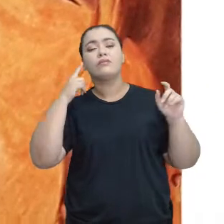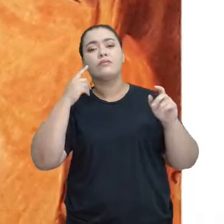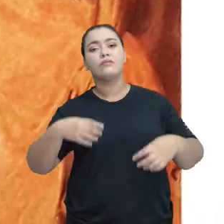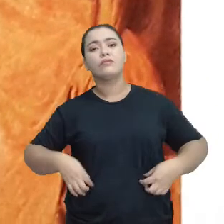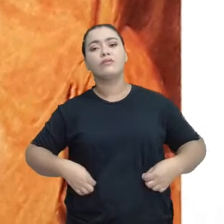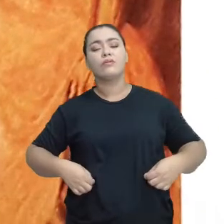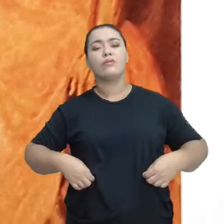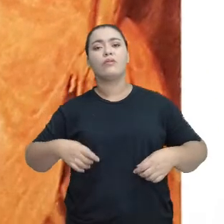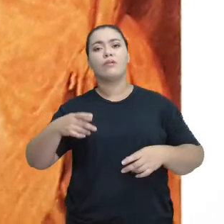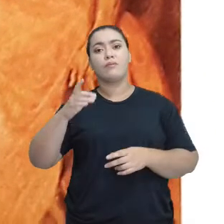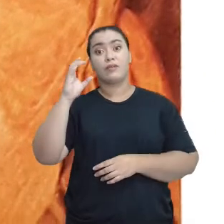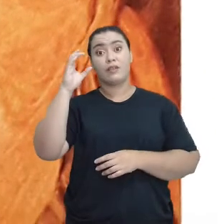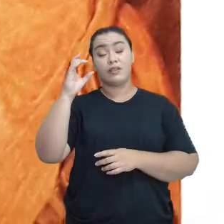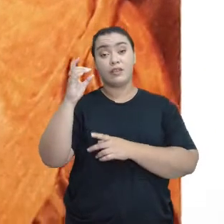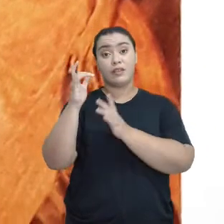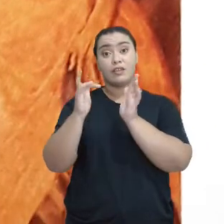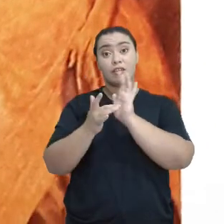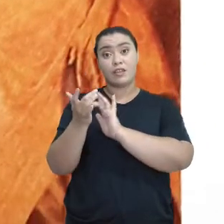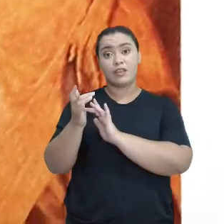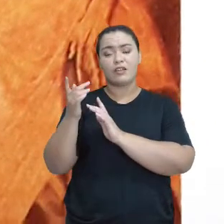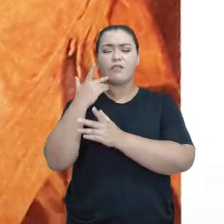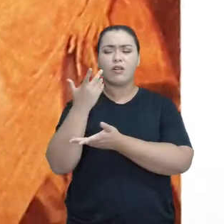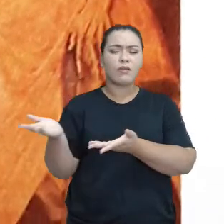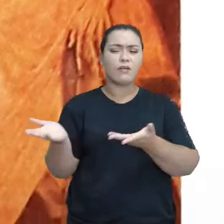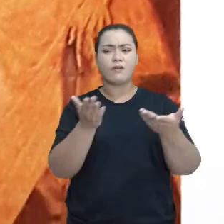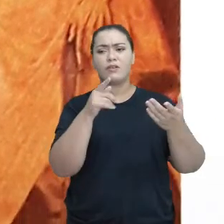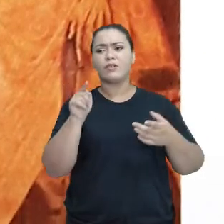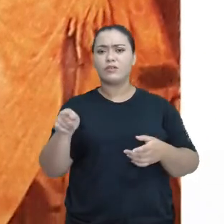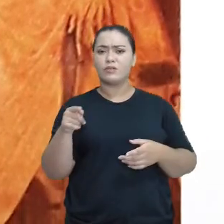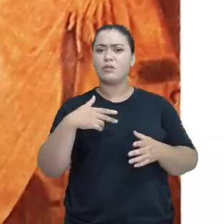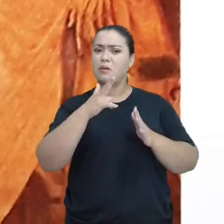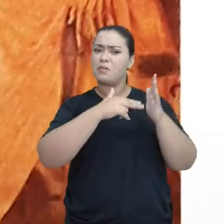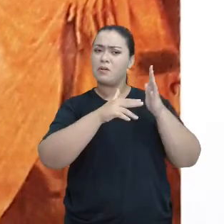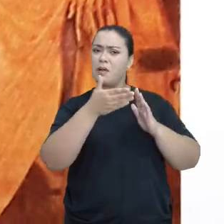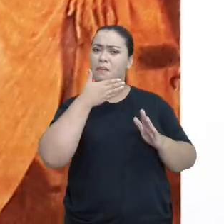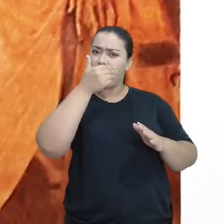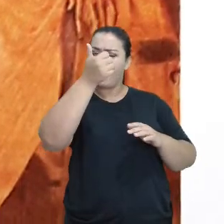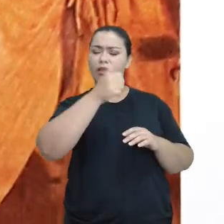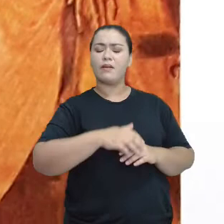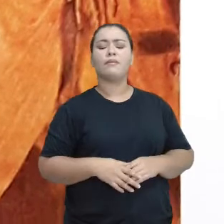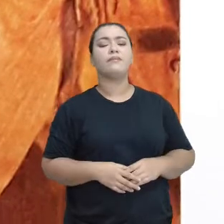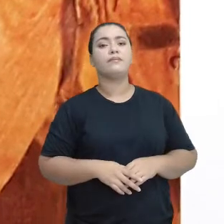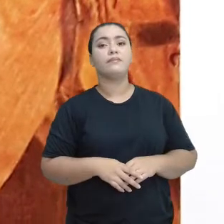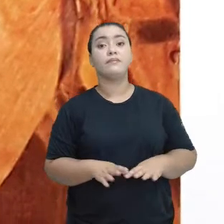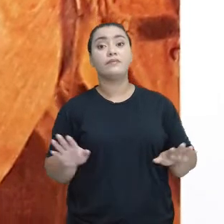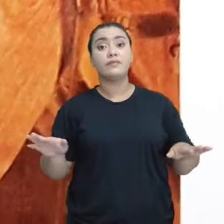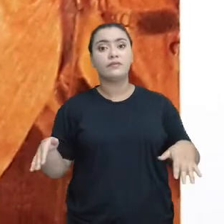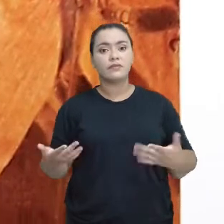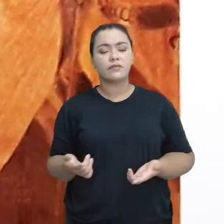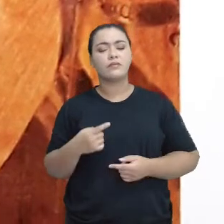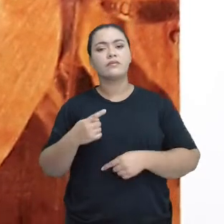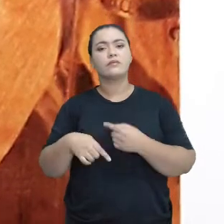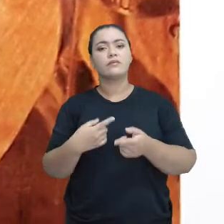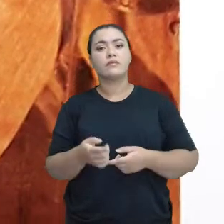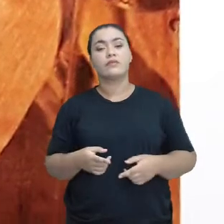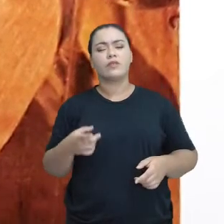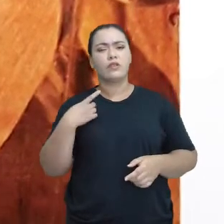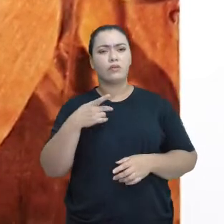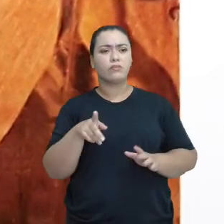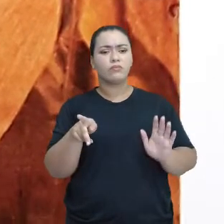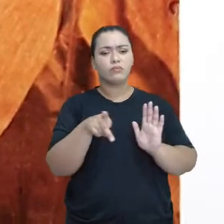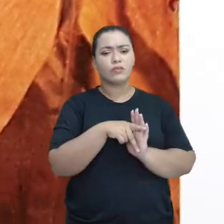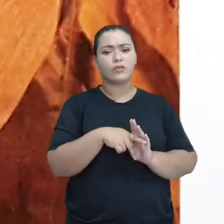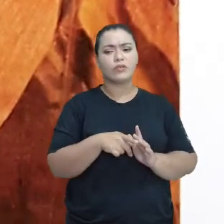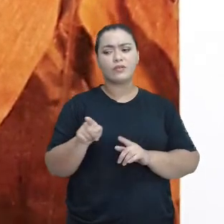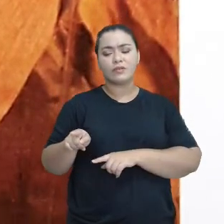Cristo. Sua pintura é melhor que a minha, disse Verrocchio para Leonardo. Em pouco tempo, o dono do ateliê